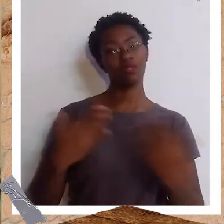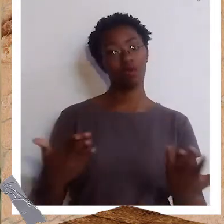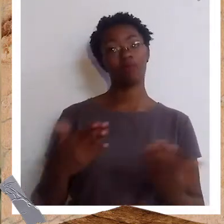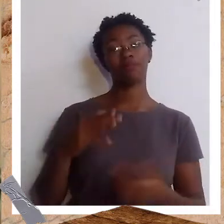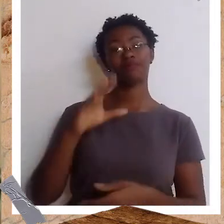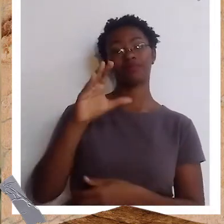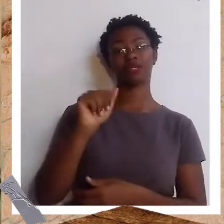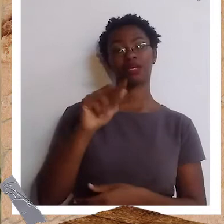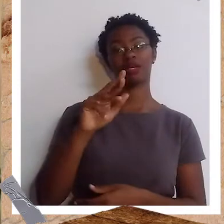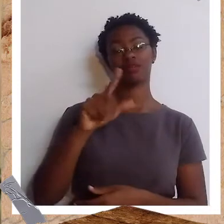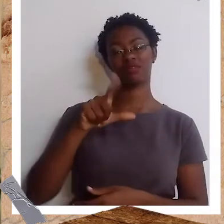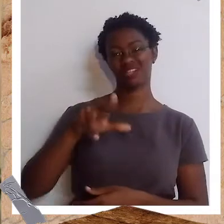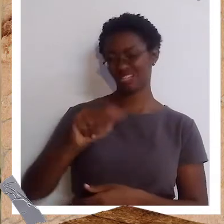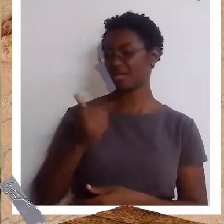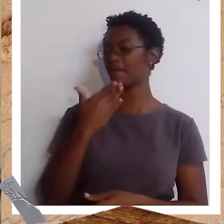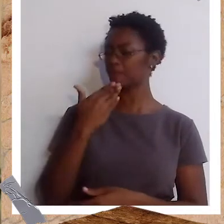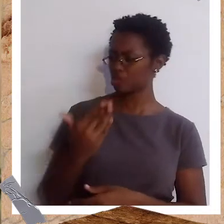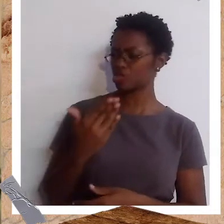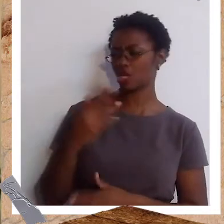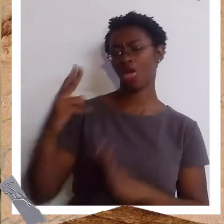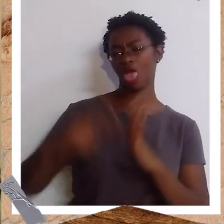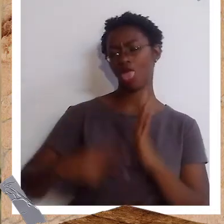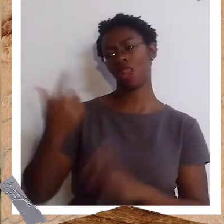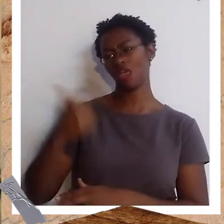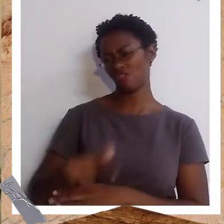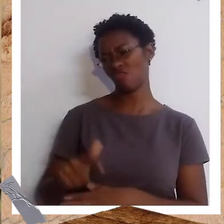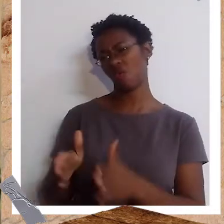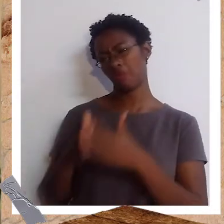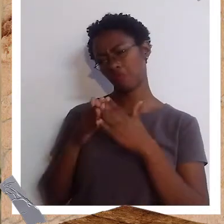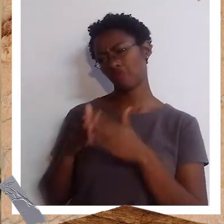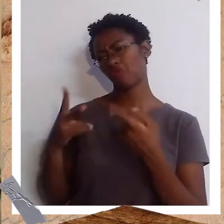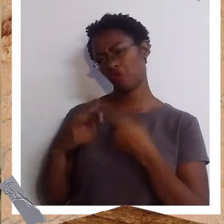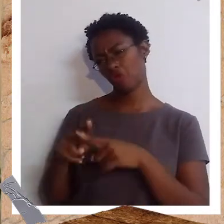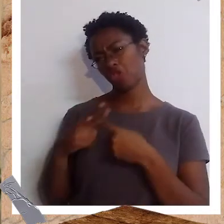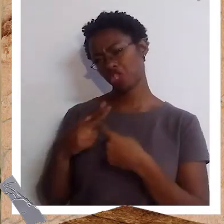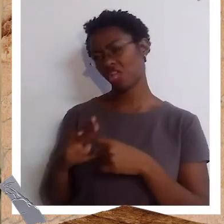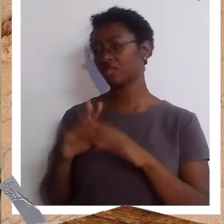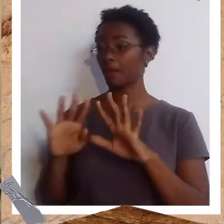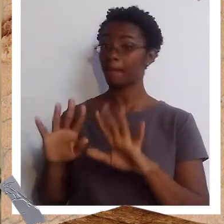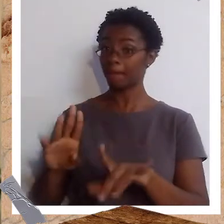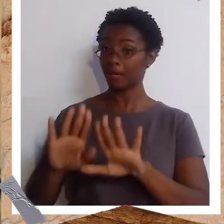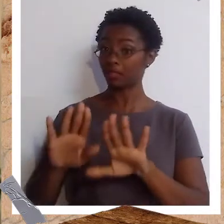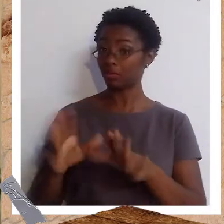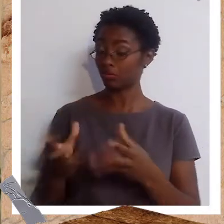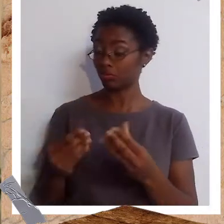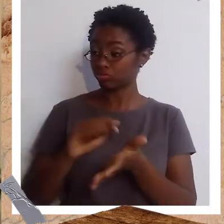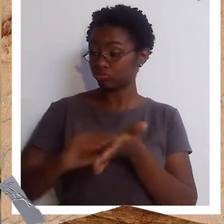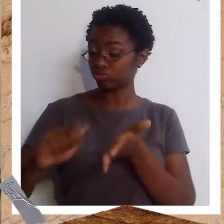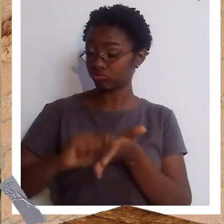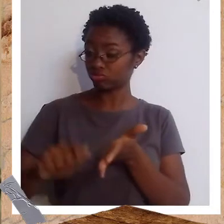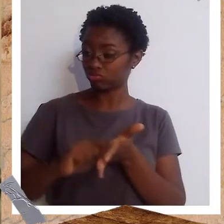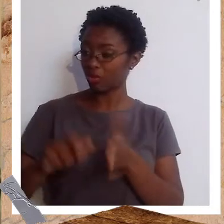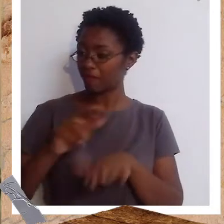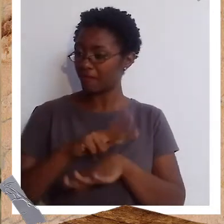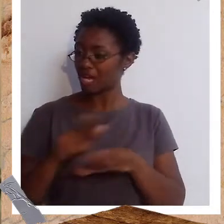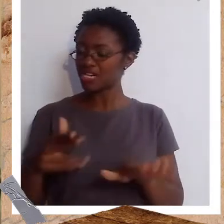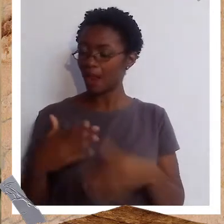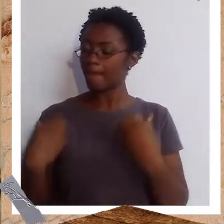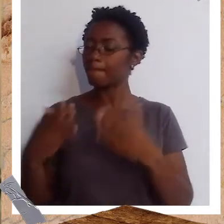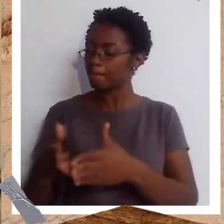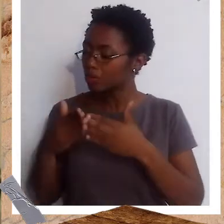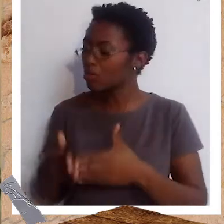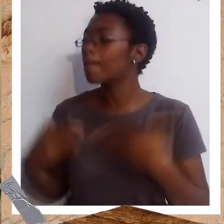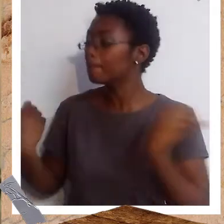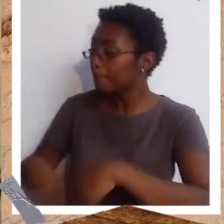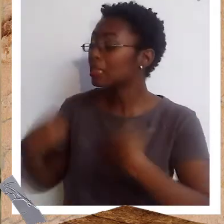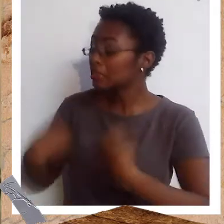pedia, né, que tivesse um processo de revisão. Há muitos escritos dela em que ela exigia, né, que